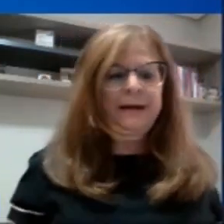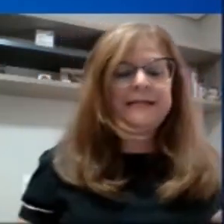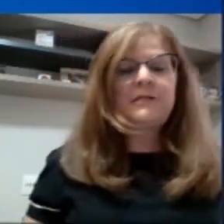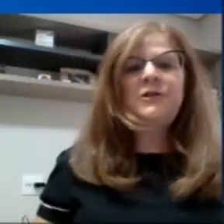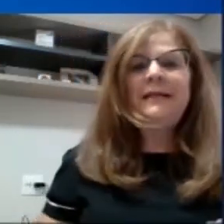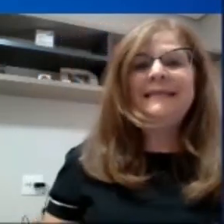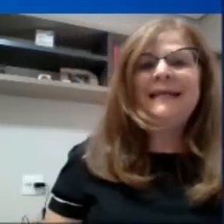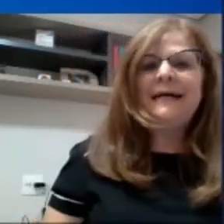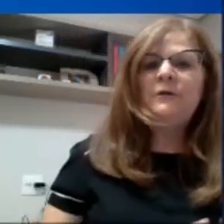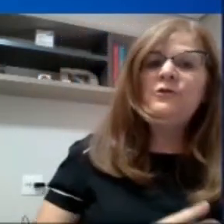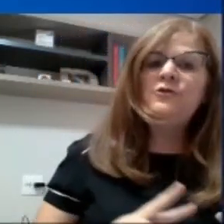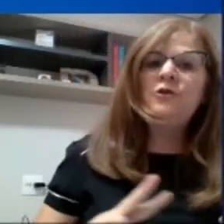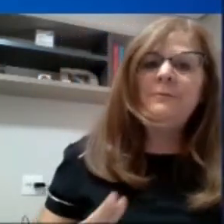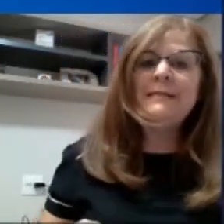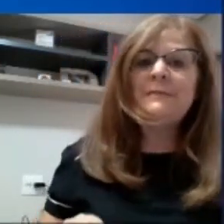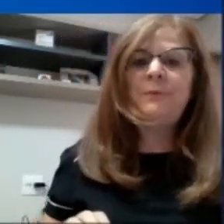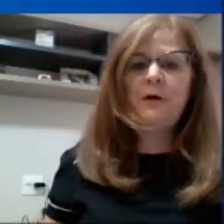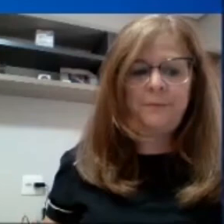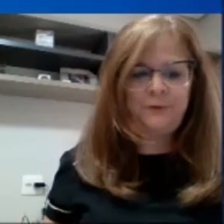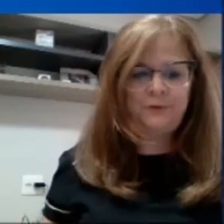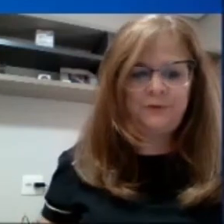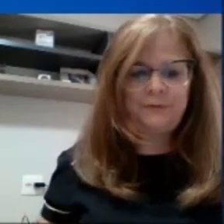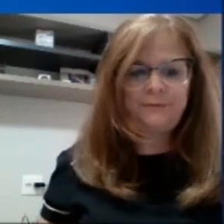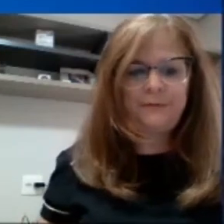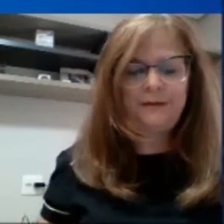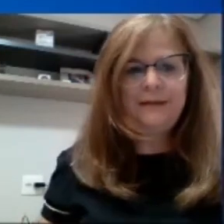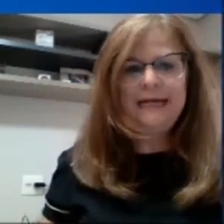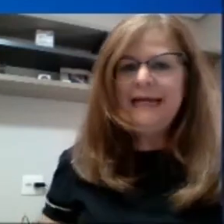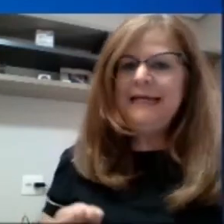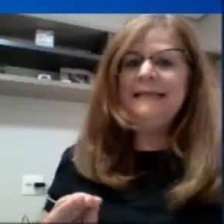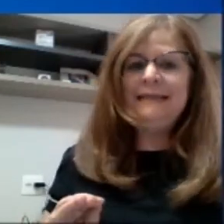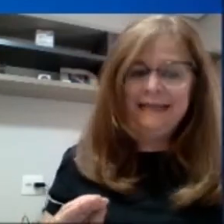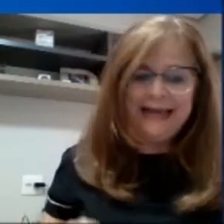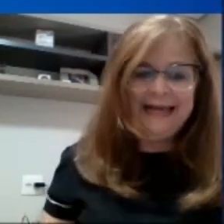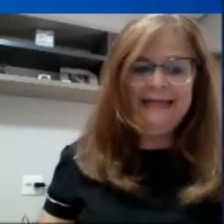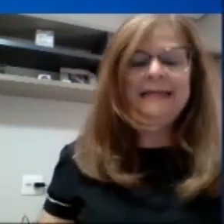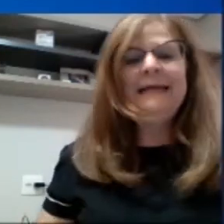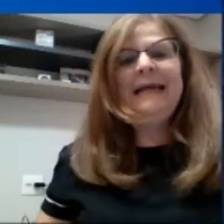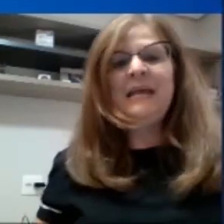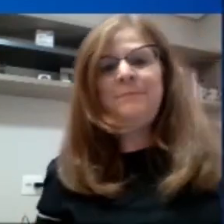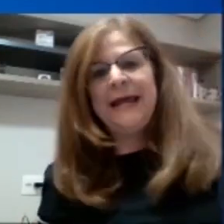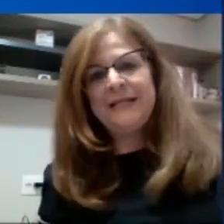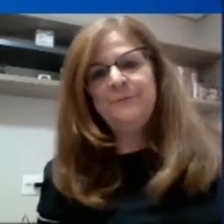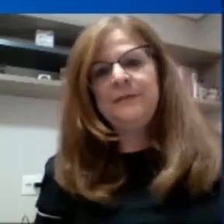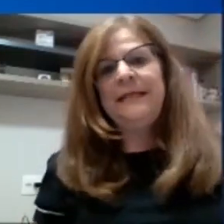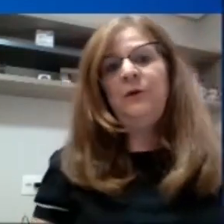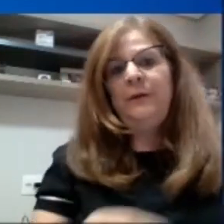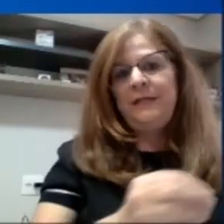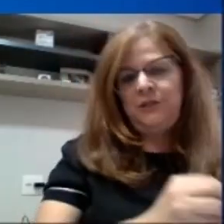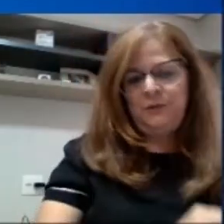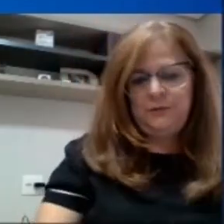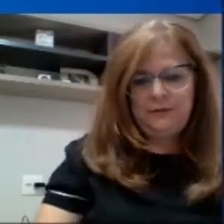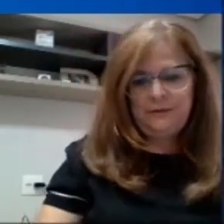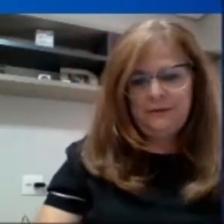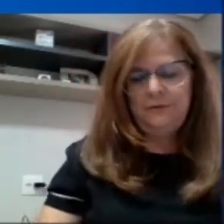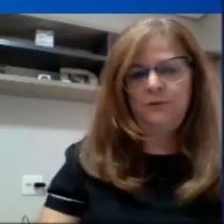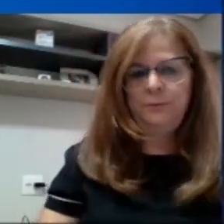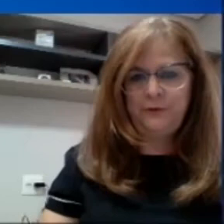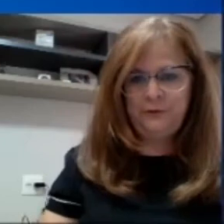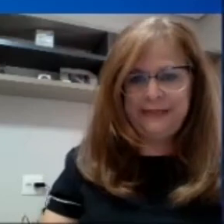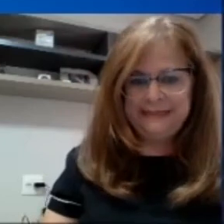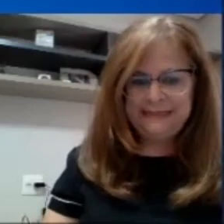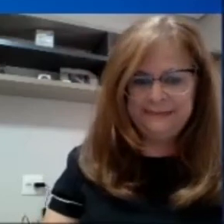utilizado para soletrar os nomes próprios e em empréstimos linguísticos